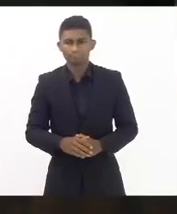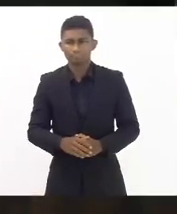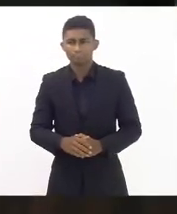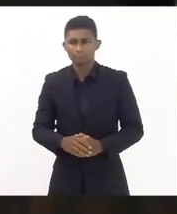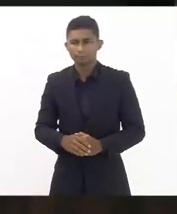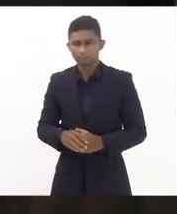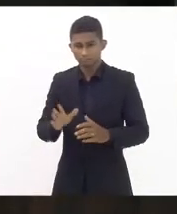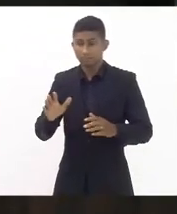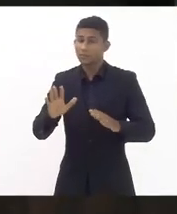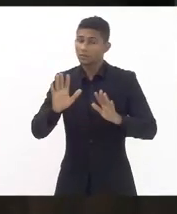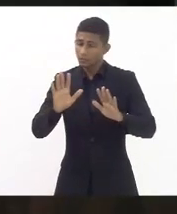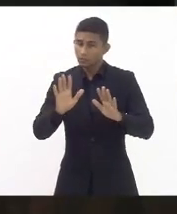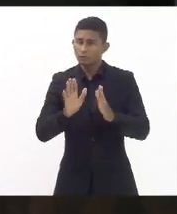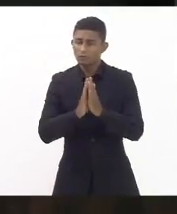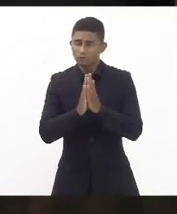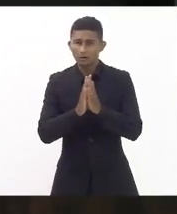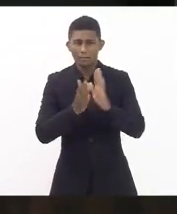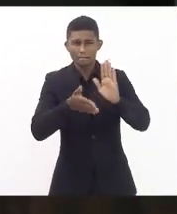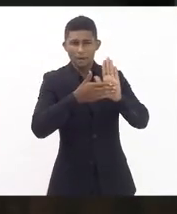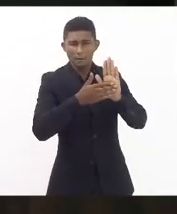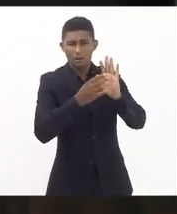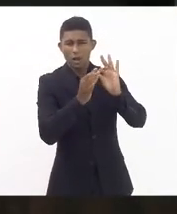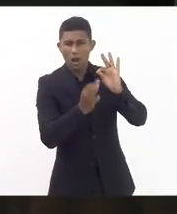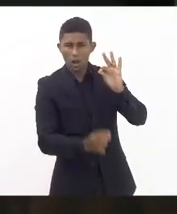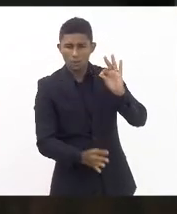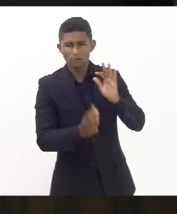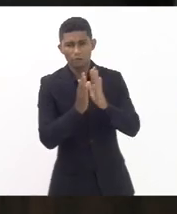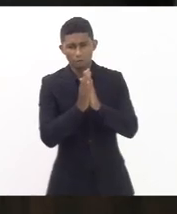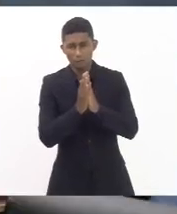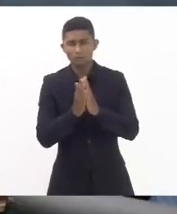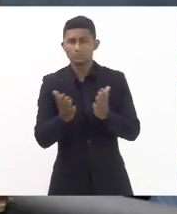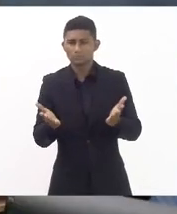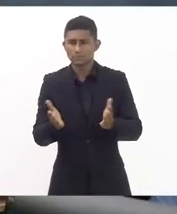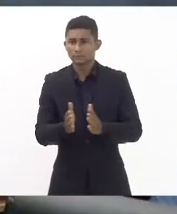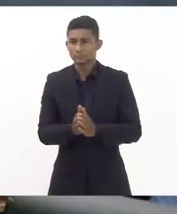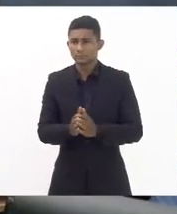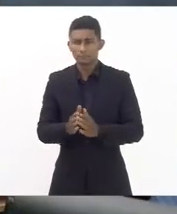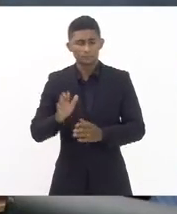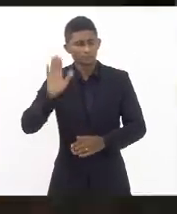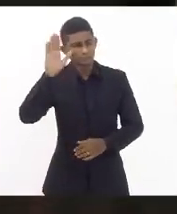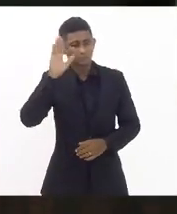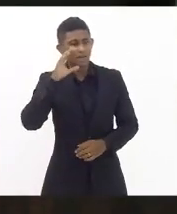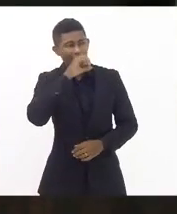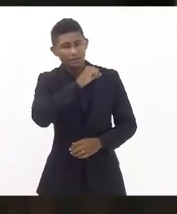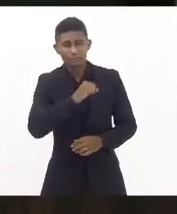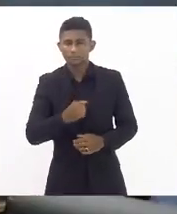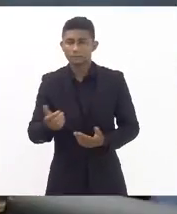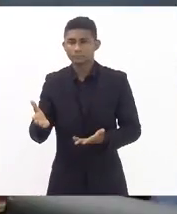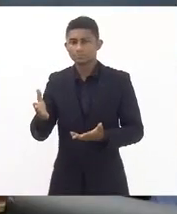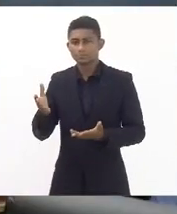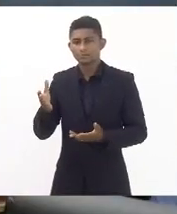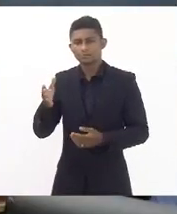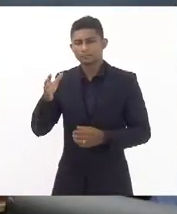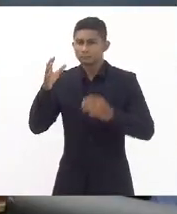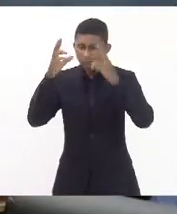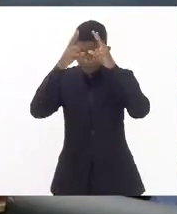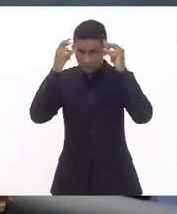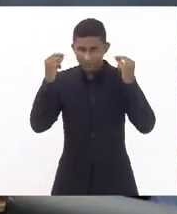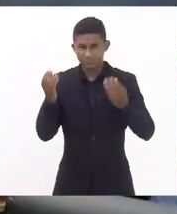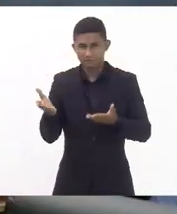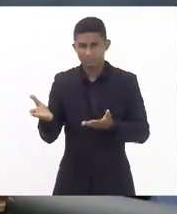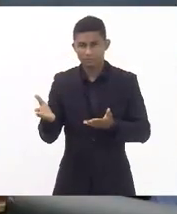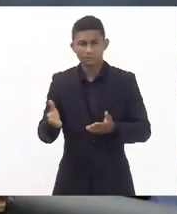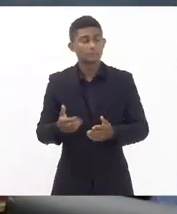chamada aqui da pauta da longa. Presidente, eu só queria depois uma questão de ordem brevíssima. Tá ok. Deputada enfermeira. Vou encaminhar pelo PC do B.